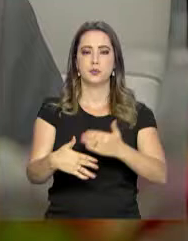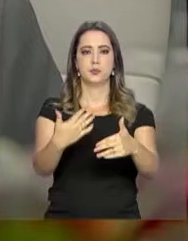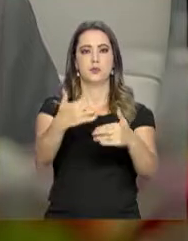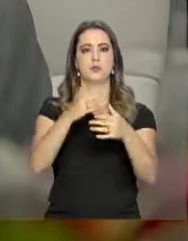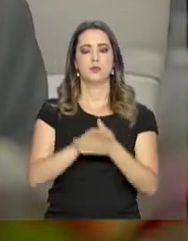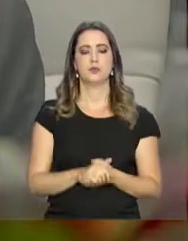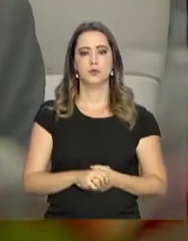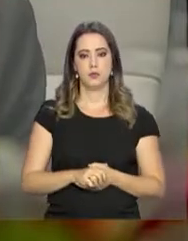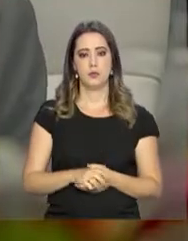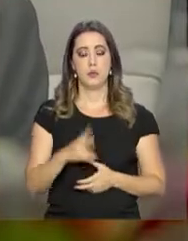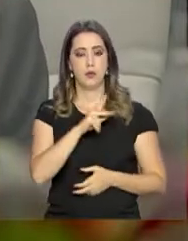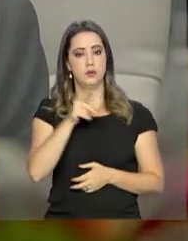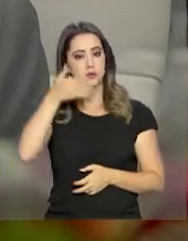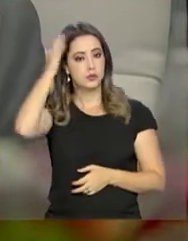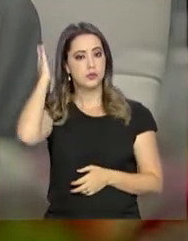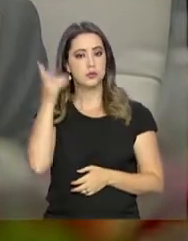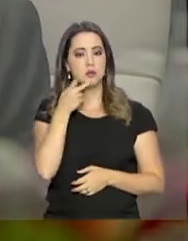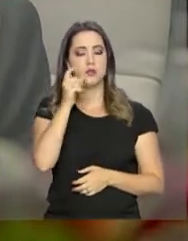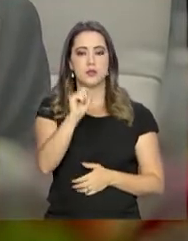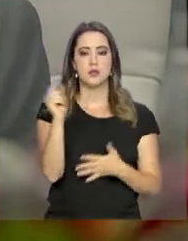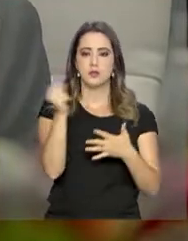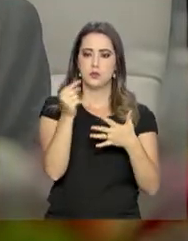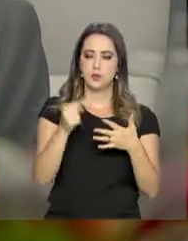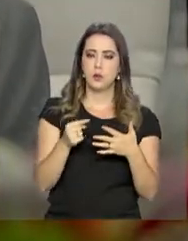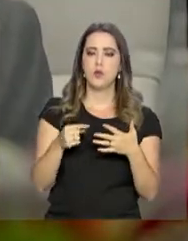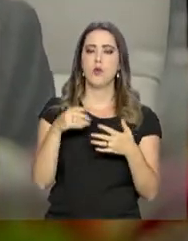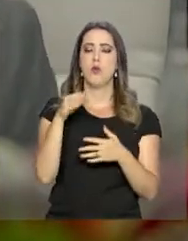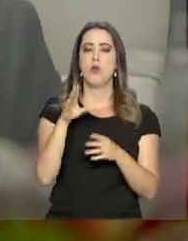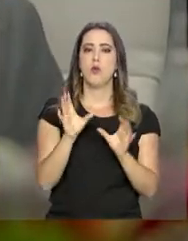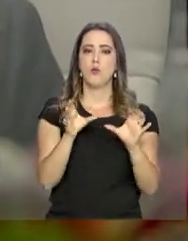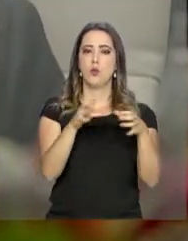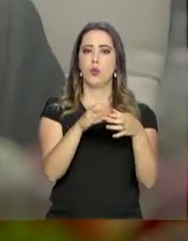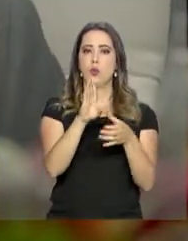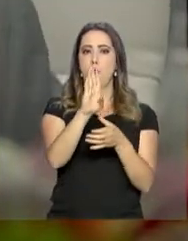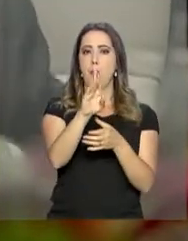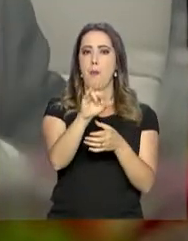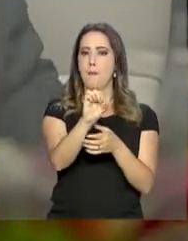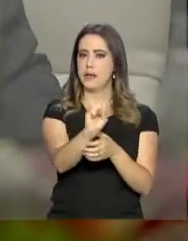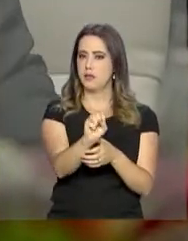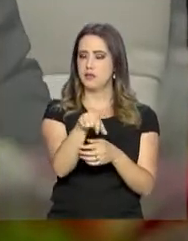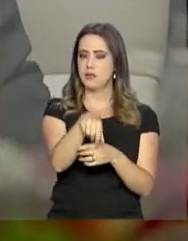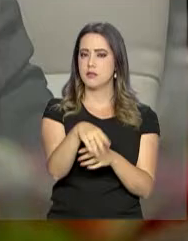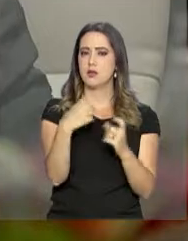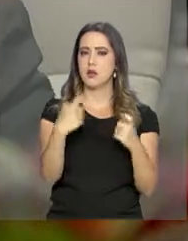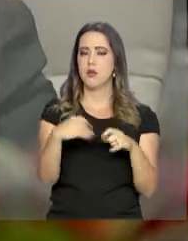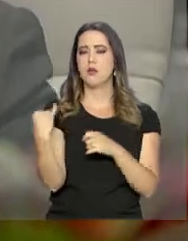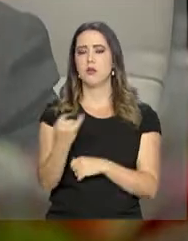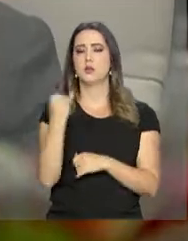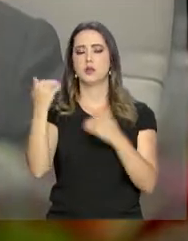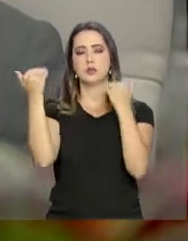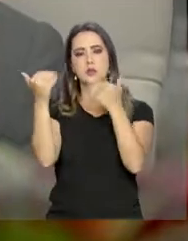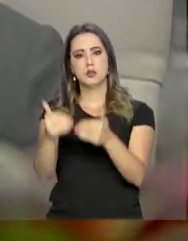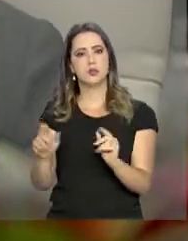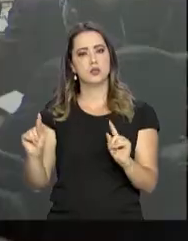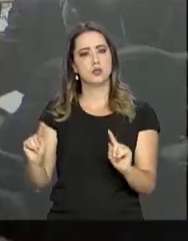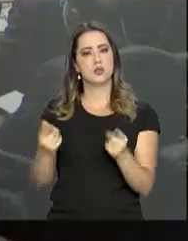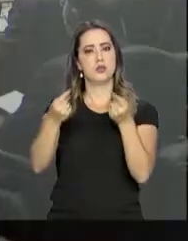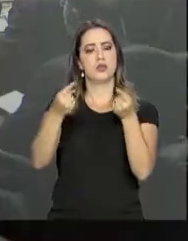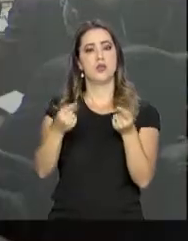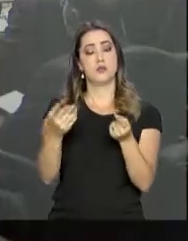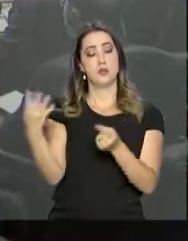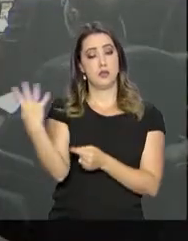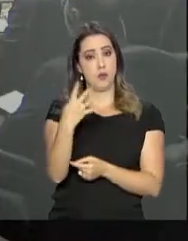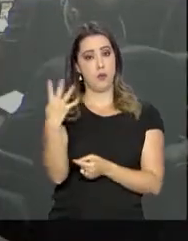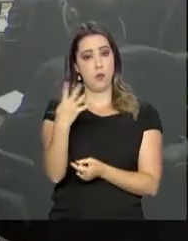produtividade. O presidente Michel Temer citou o BRICS como espaço privilegiado para enfrentar os desafios trazidos pela